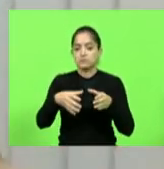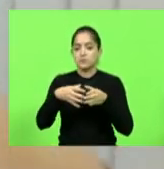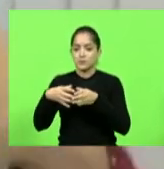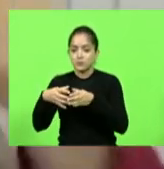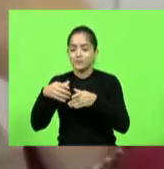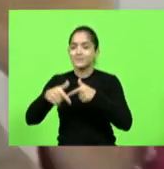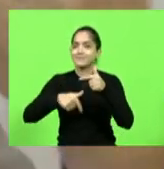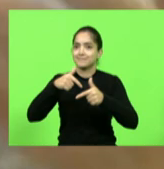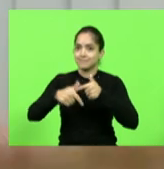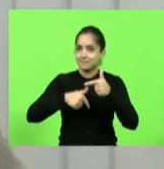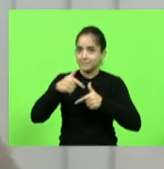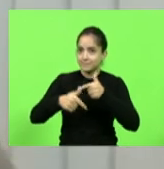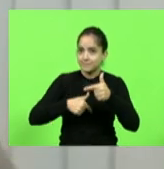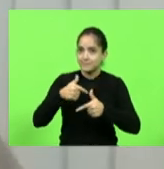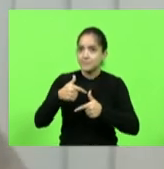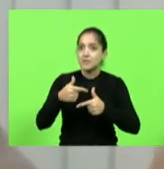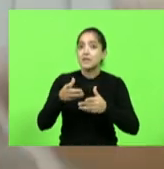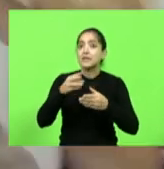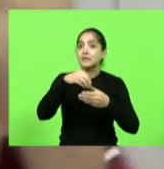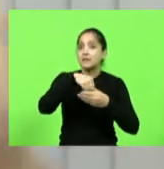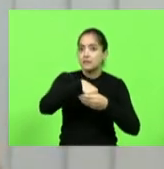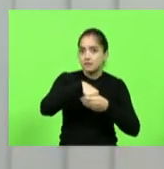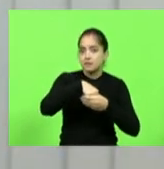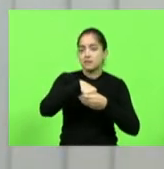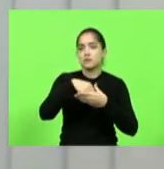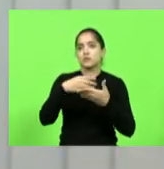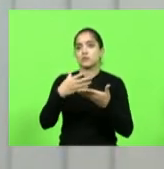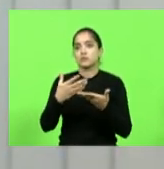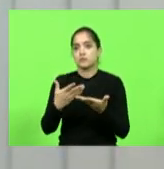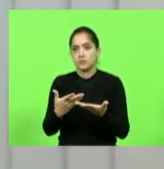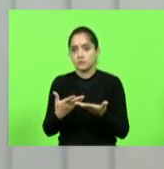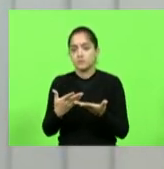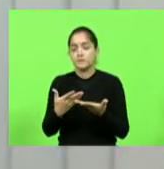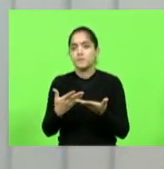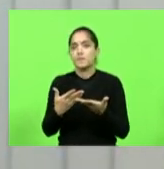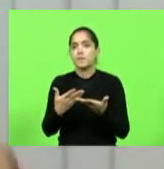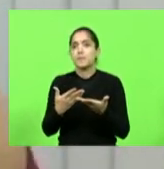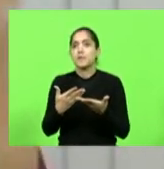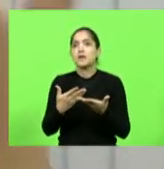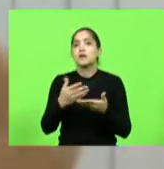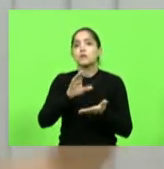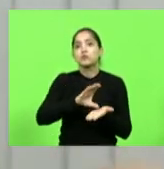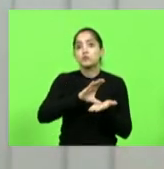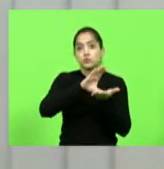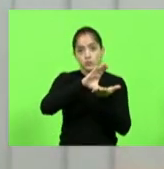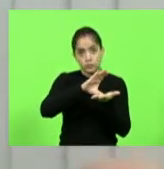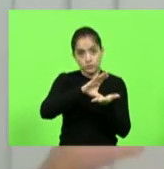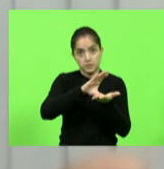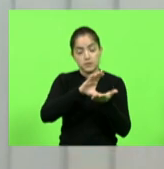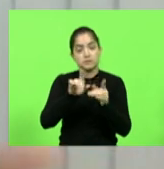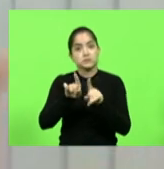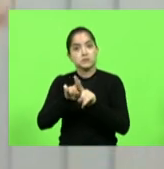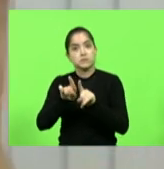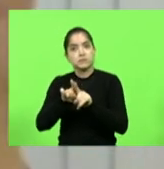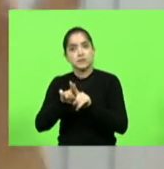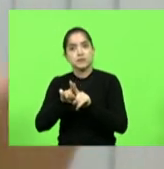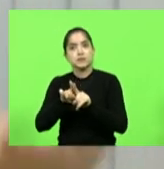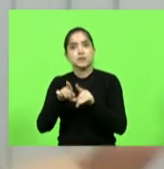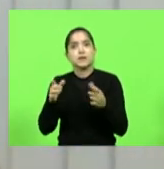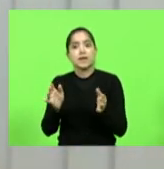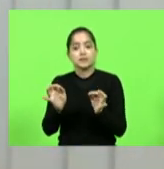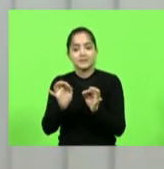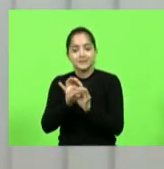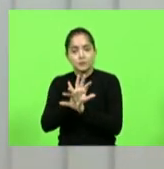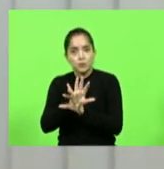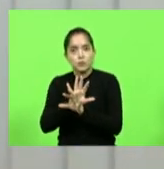trabalho constituídos internamente com essas, com os conselhos, e estamos concluindo